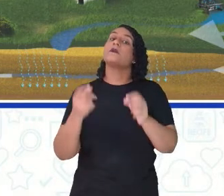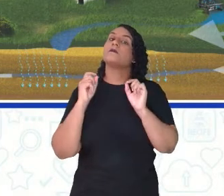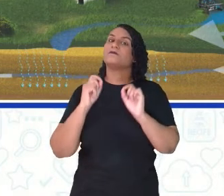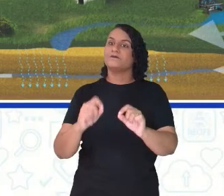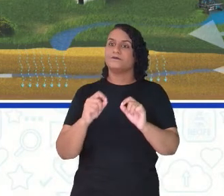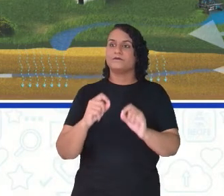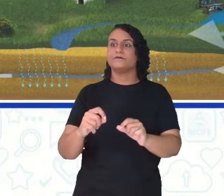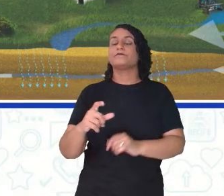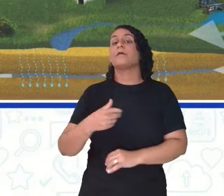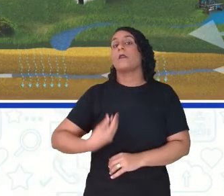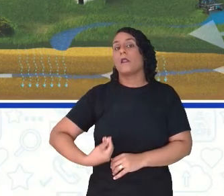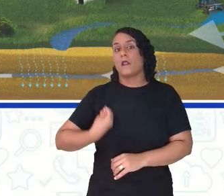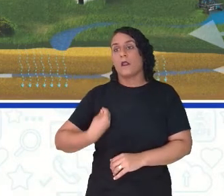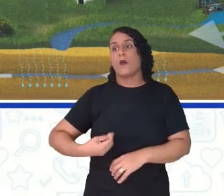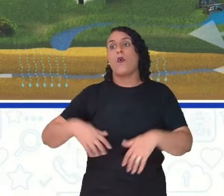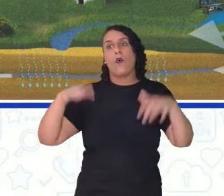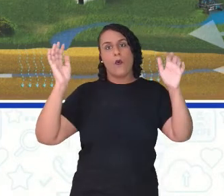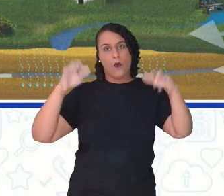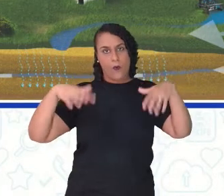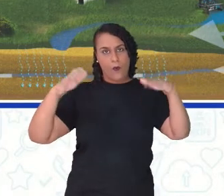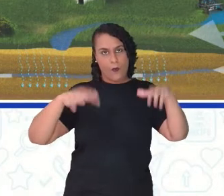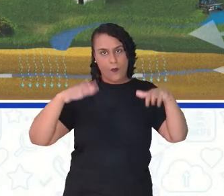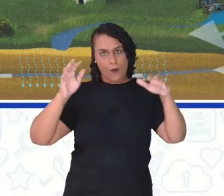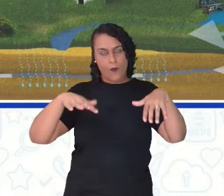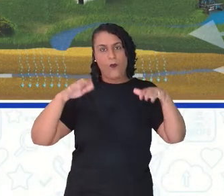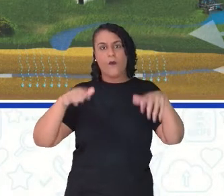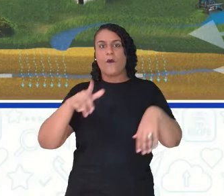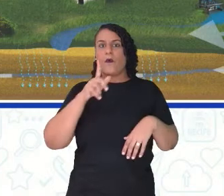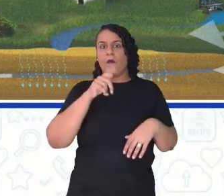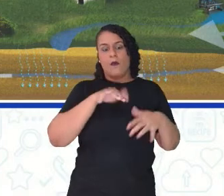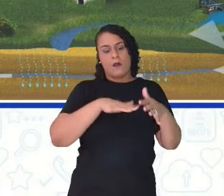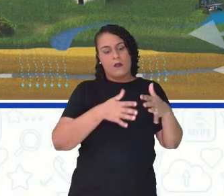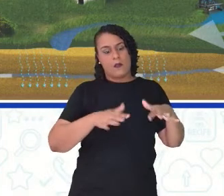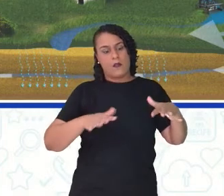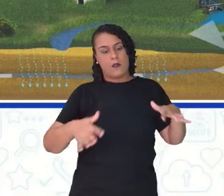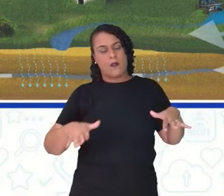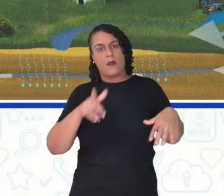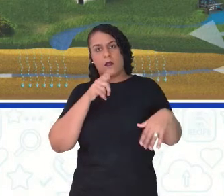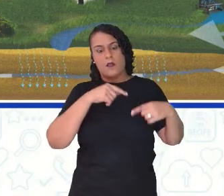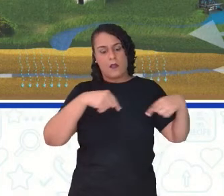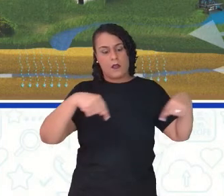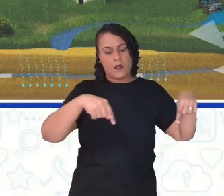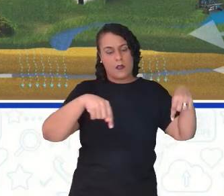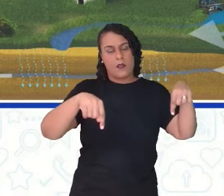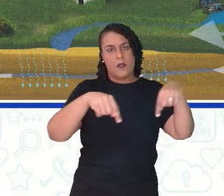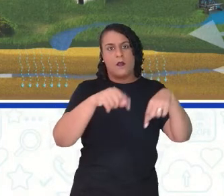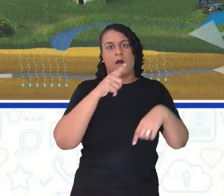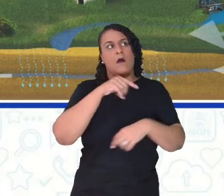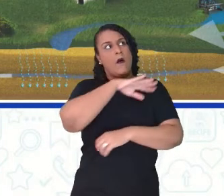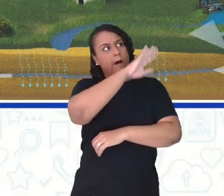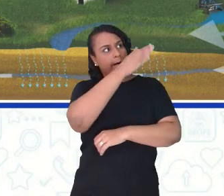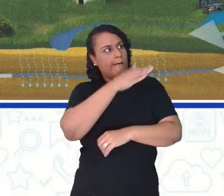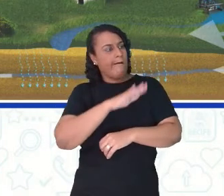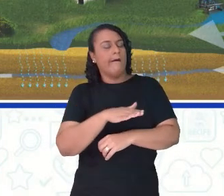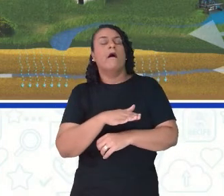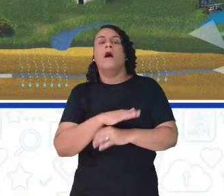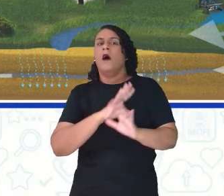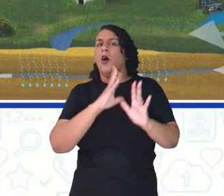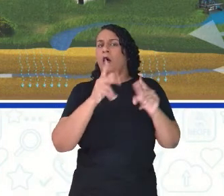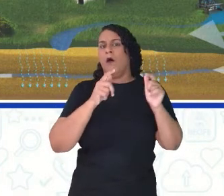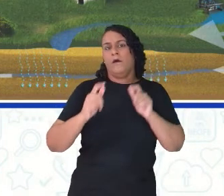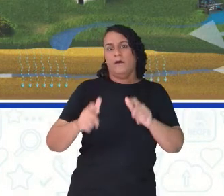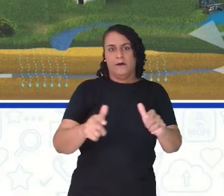aí essas chuvas acontecendo nos oceanos, nos mares, nos continentes, nas montanhas, em todo